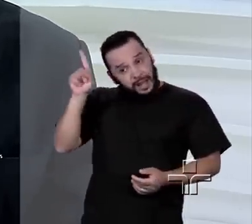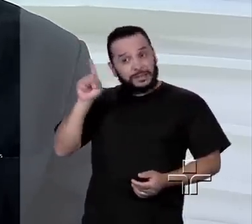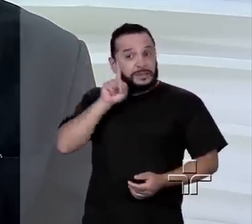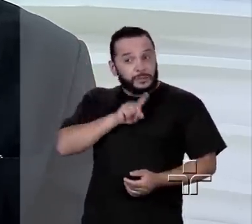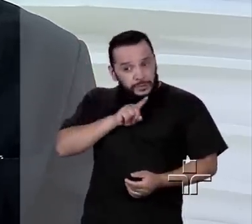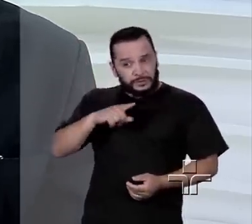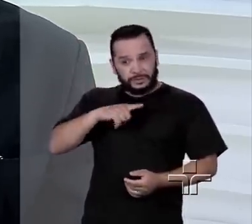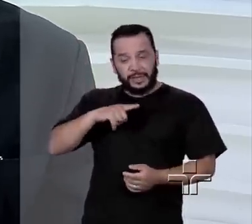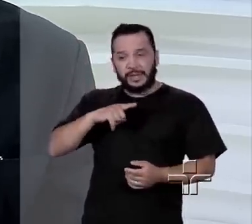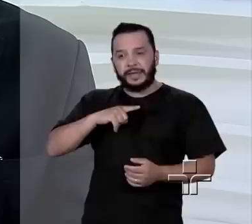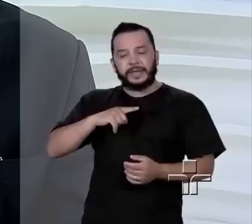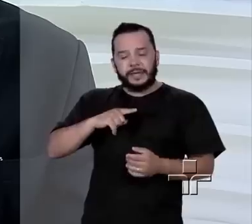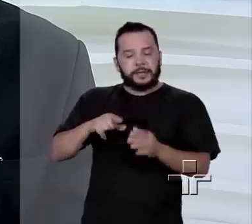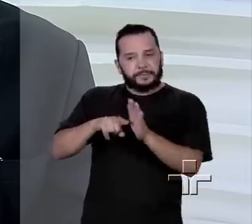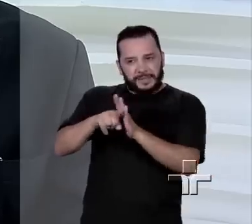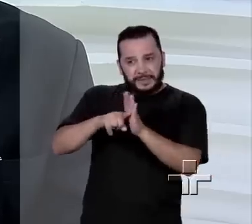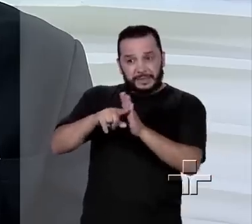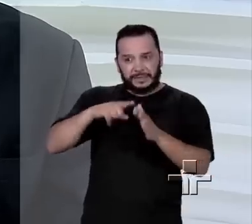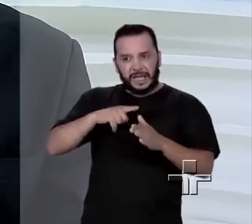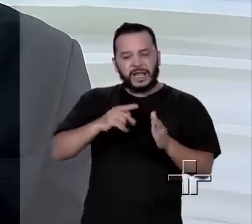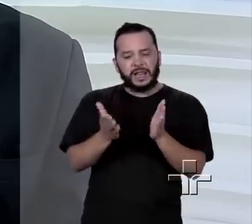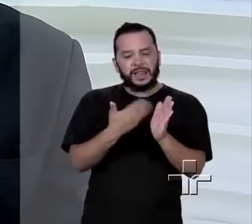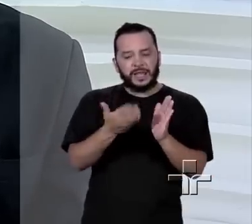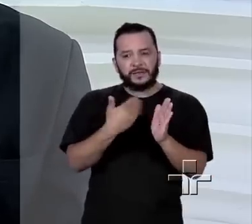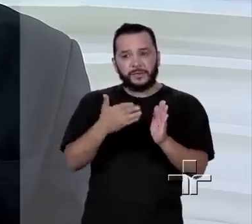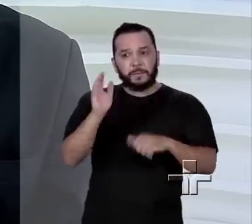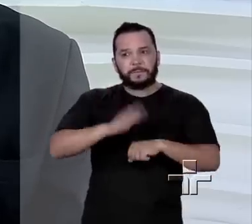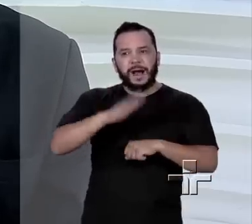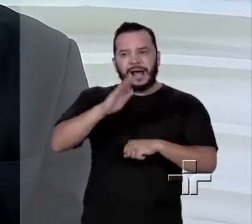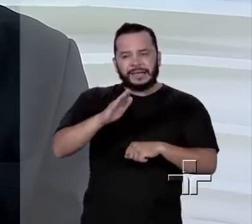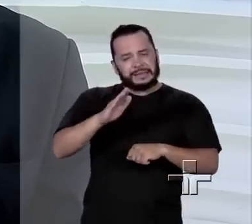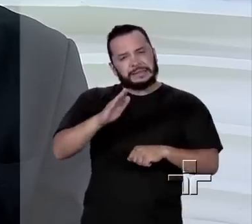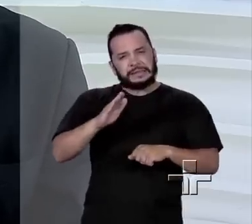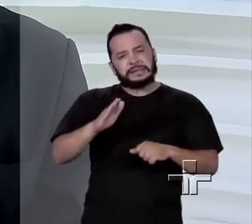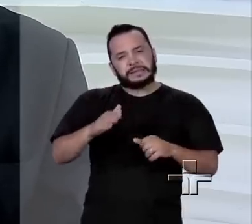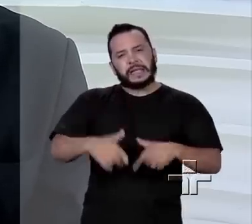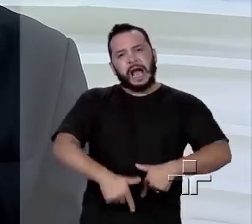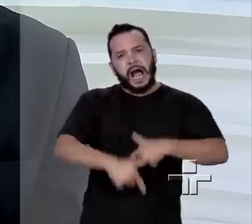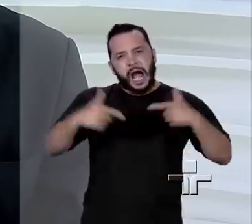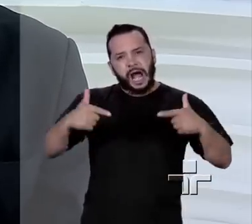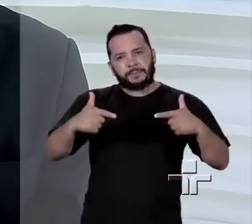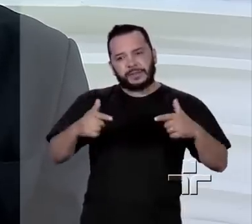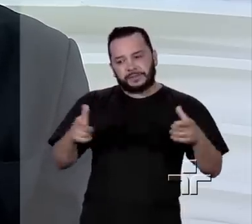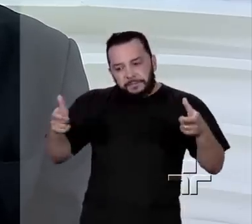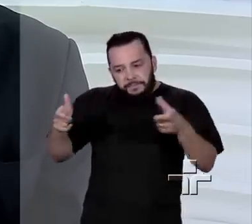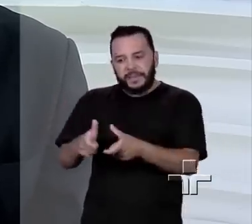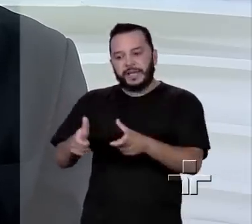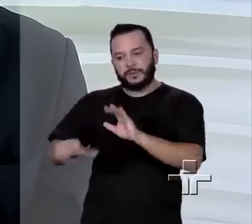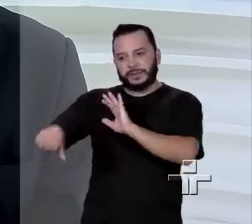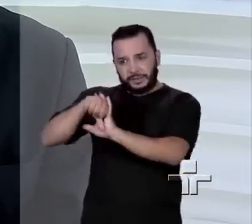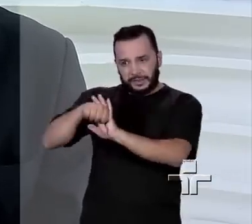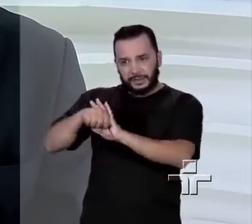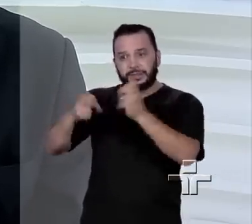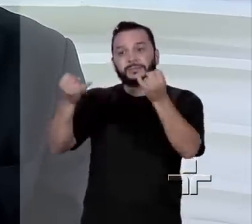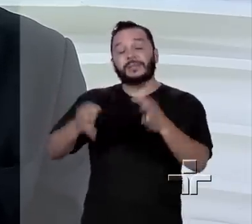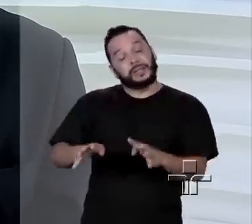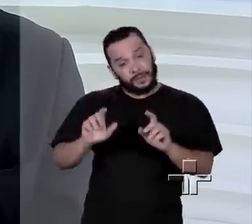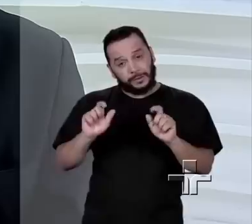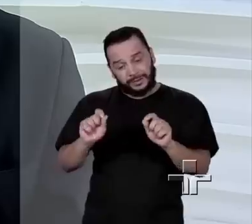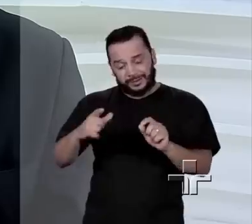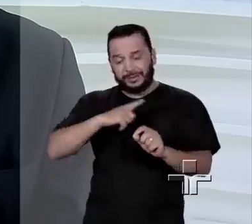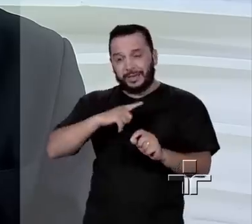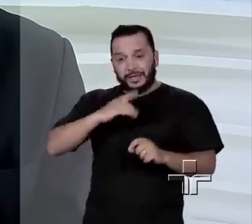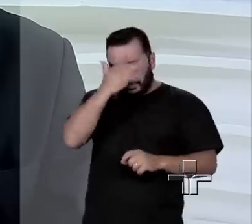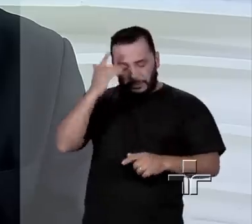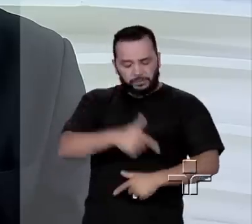exemplo, o livro Mais Armas, Menos Crimes, ele mostra exatamente que o porte responsável